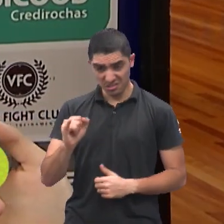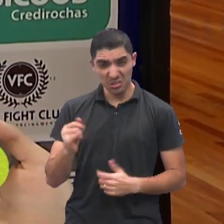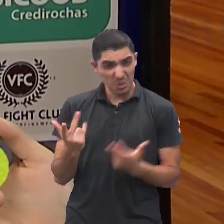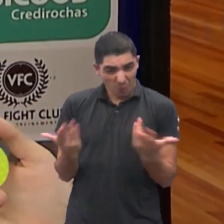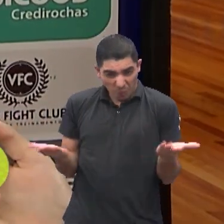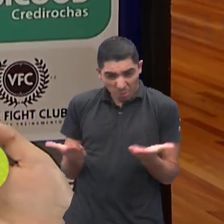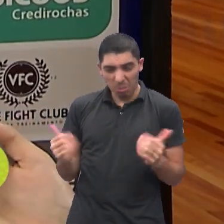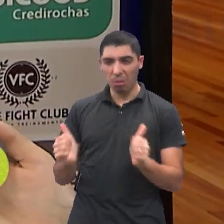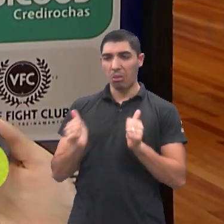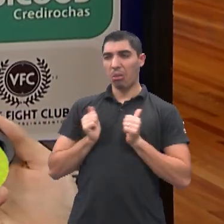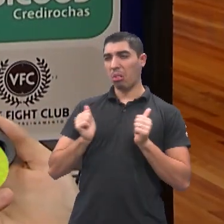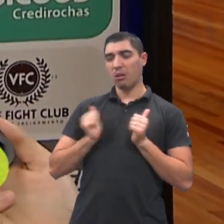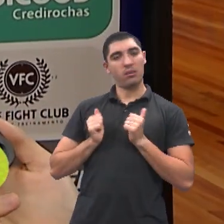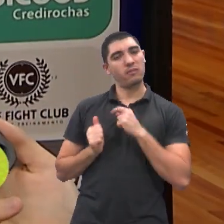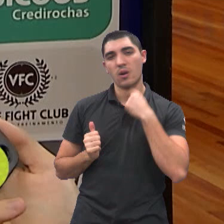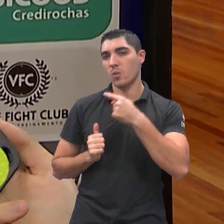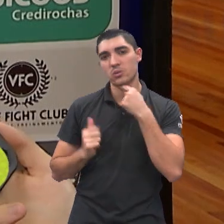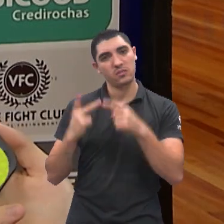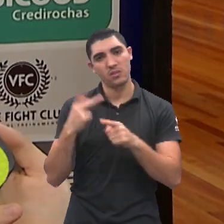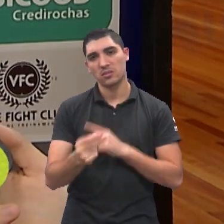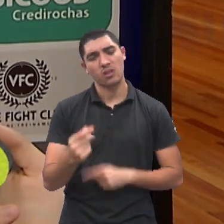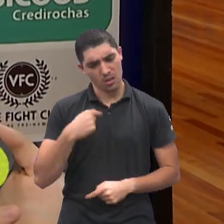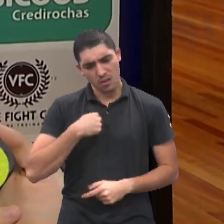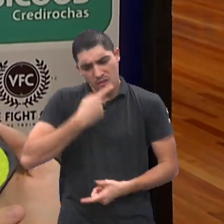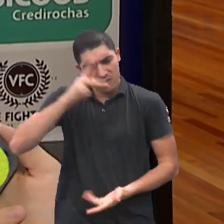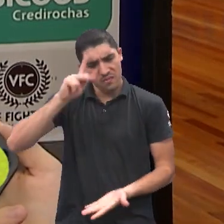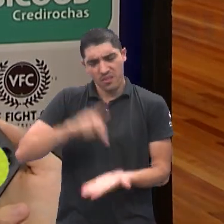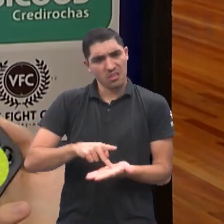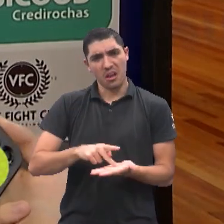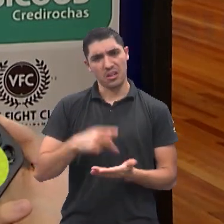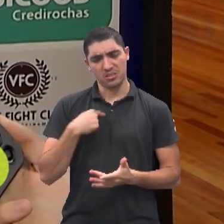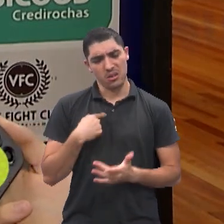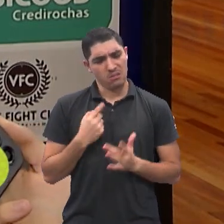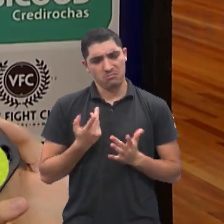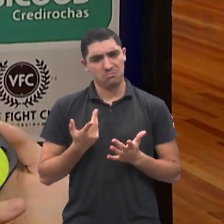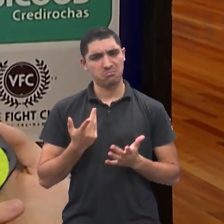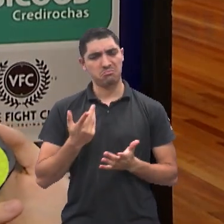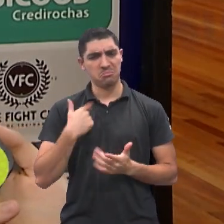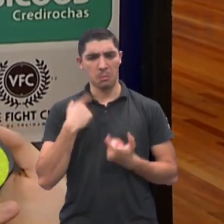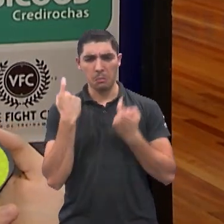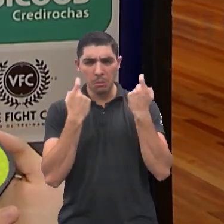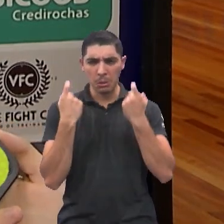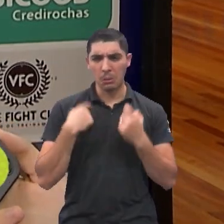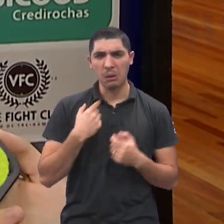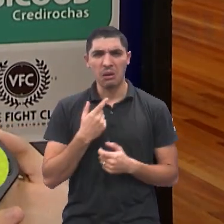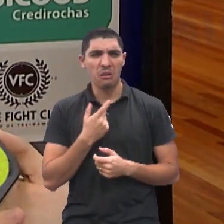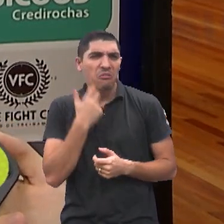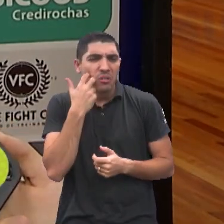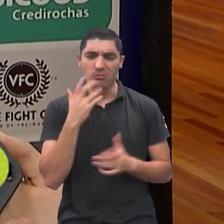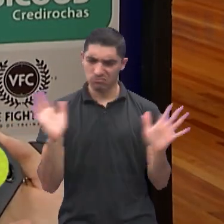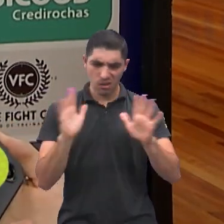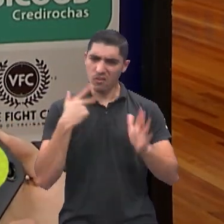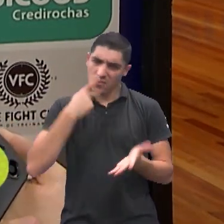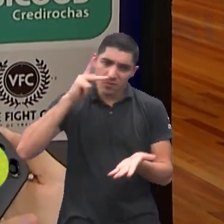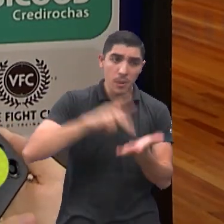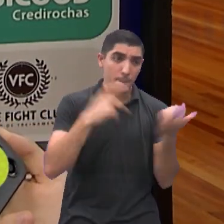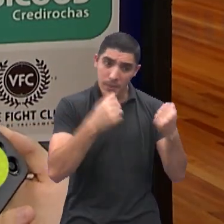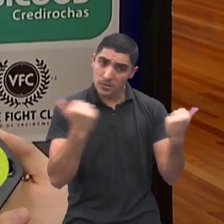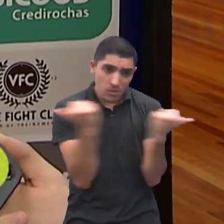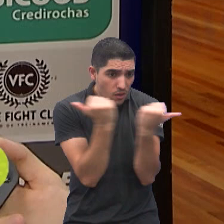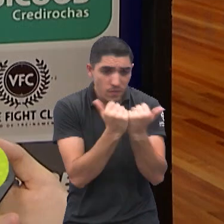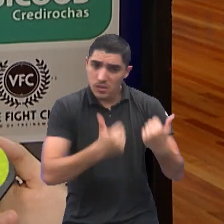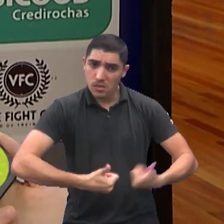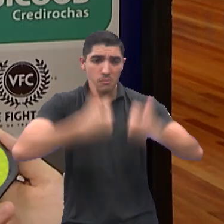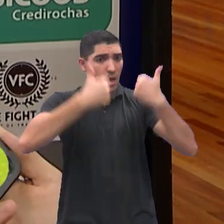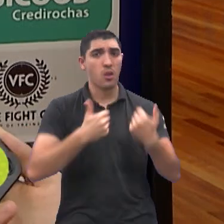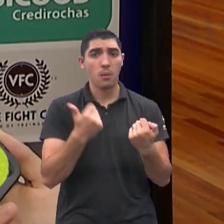tem jeito. Nós precisamos mudar, eu sou muito franco, eu não conto história. E para eles eu falo a mesma coisa, ou nós vamos marcar melhor, ou nós vamos jogar